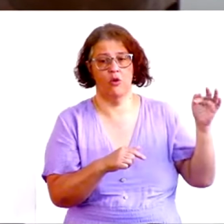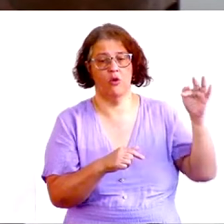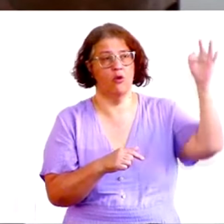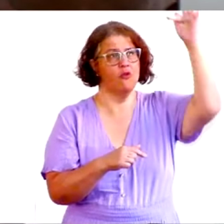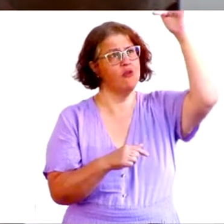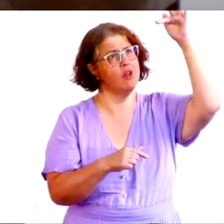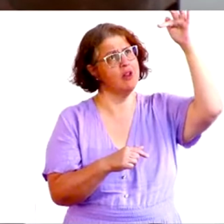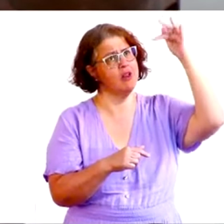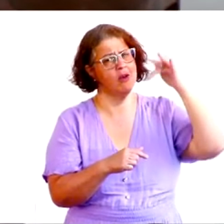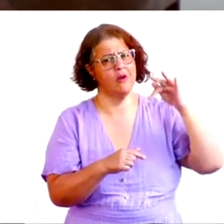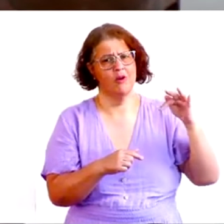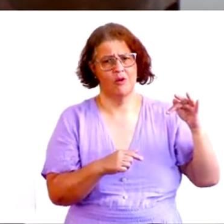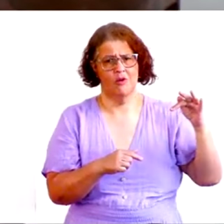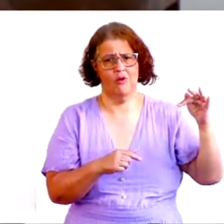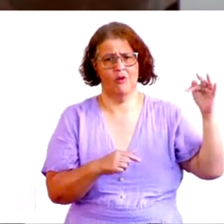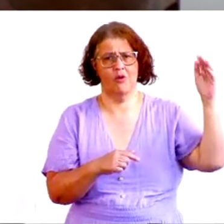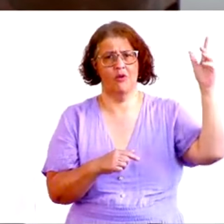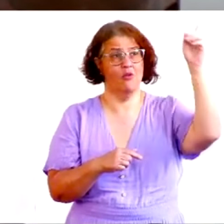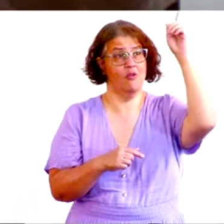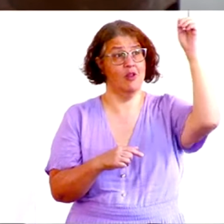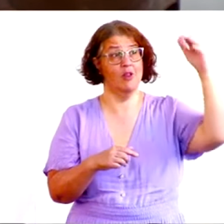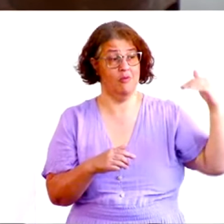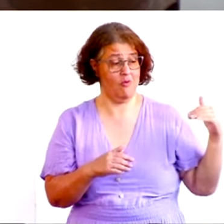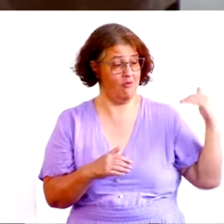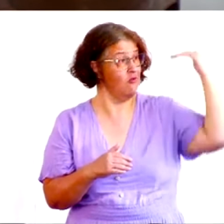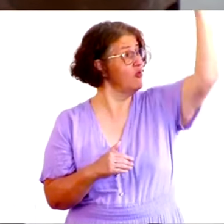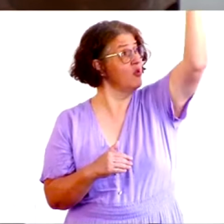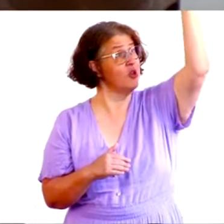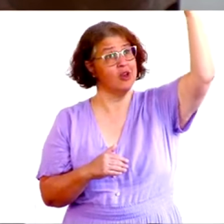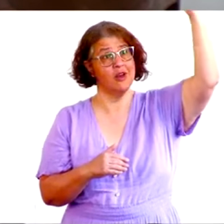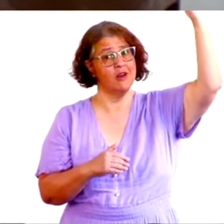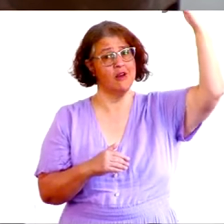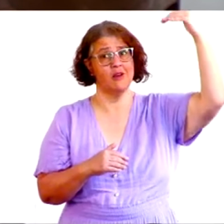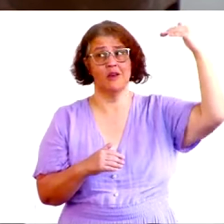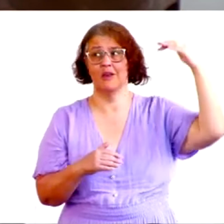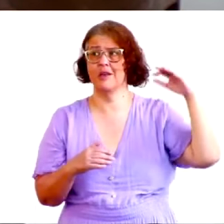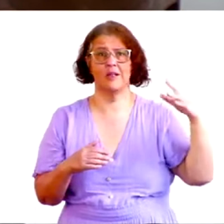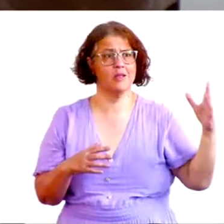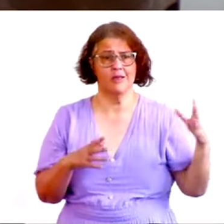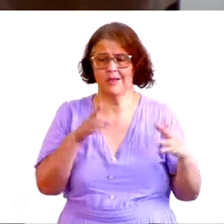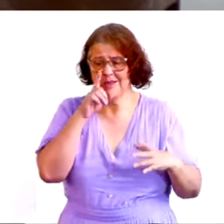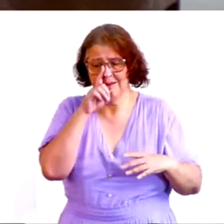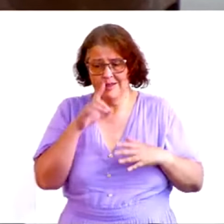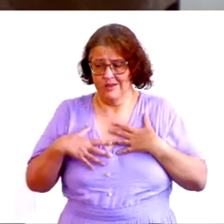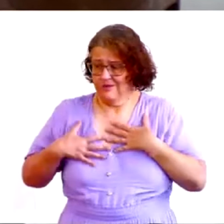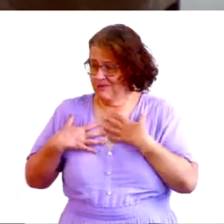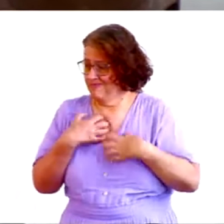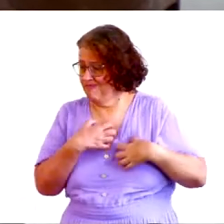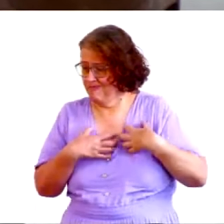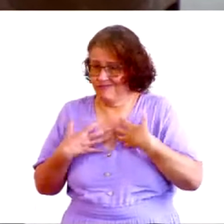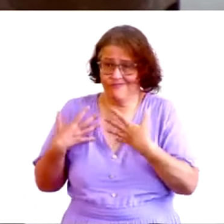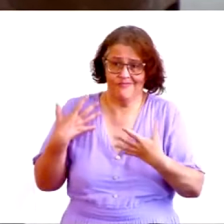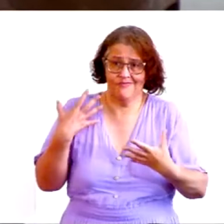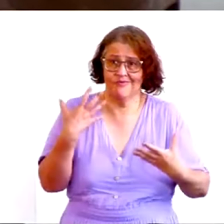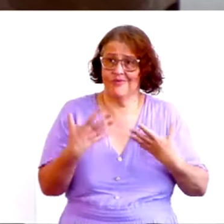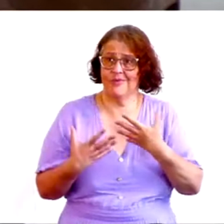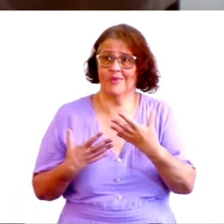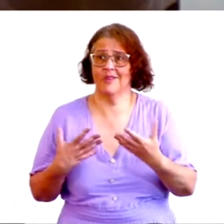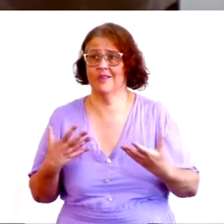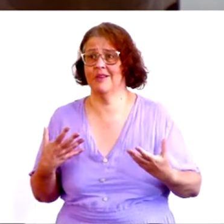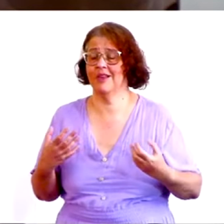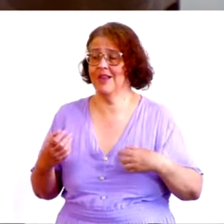seus não são tão numerosos assim em ambiente de dúvida logo começa a surgir discussões